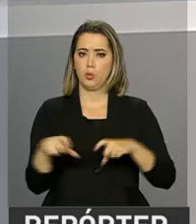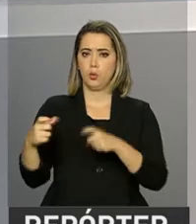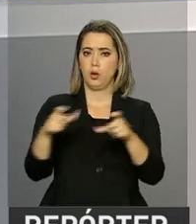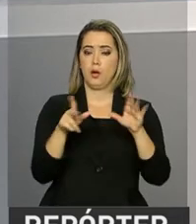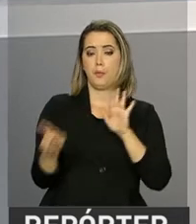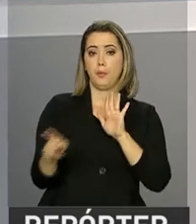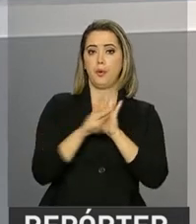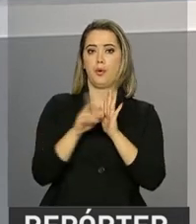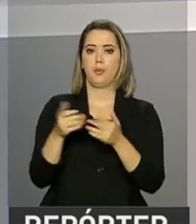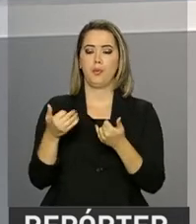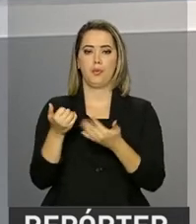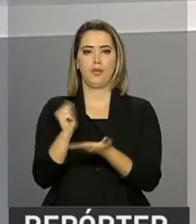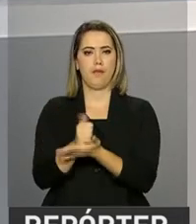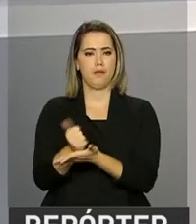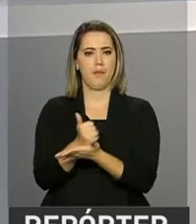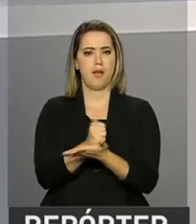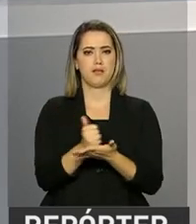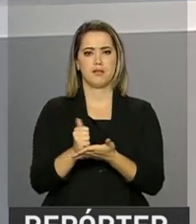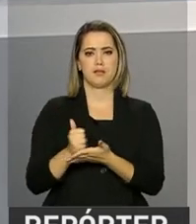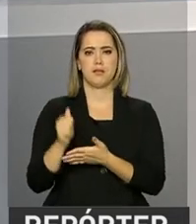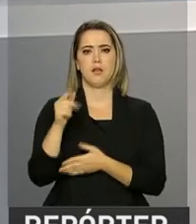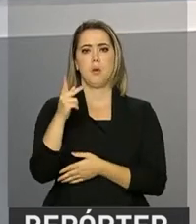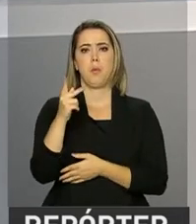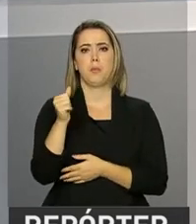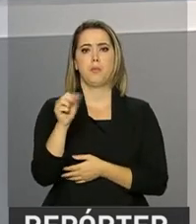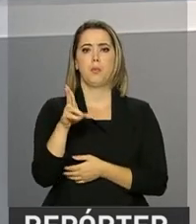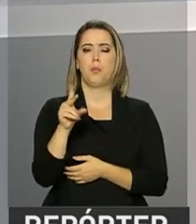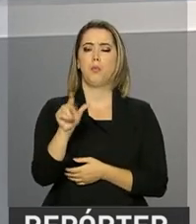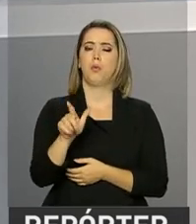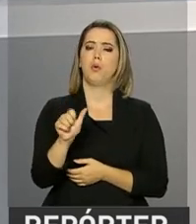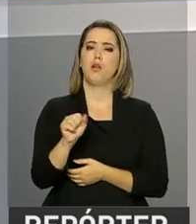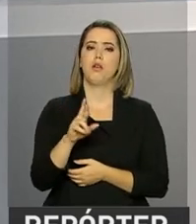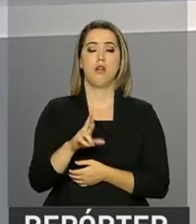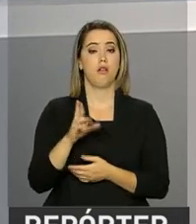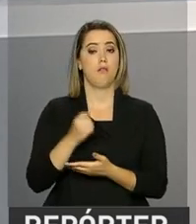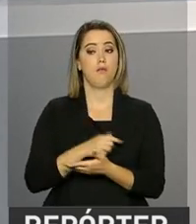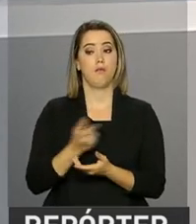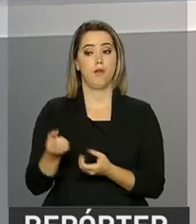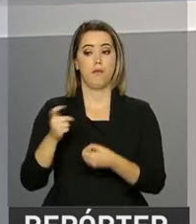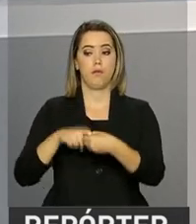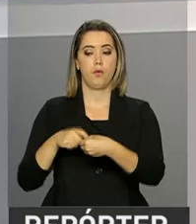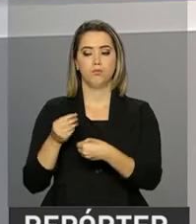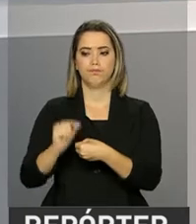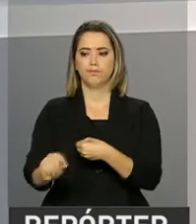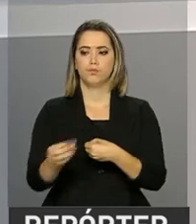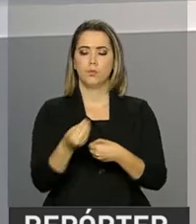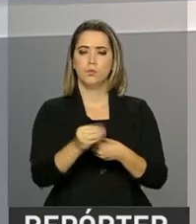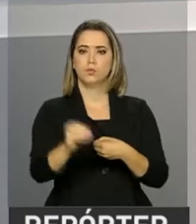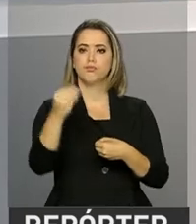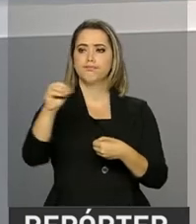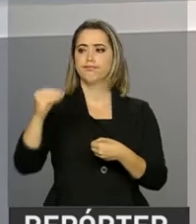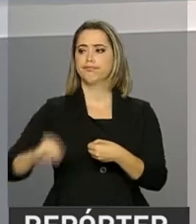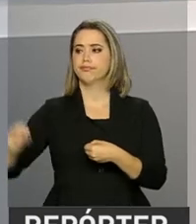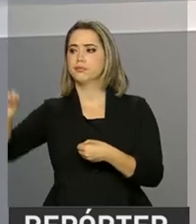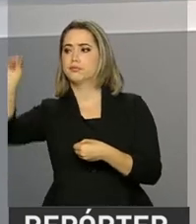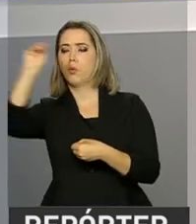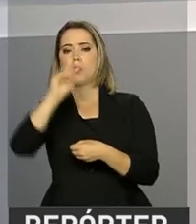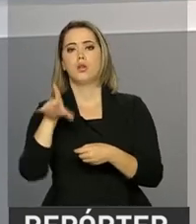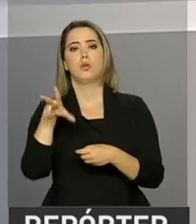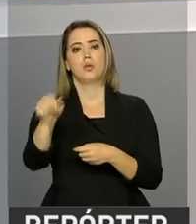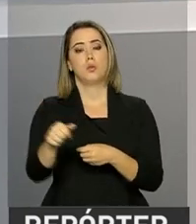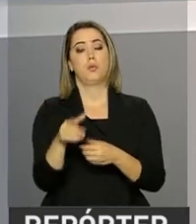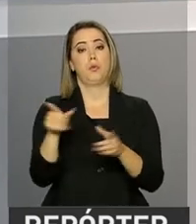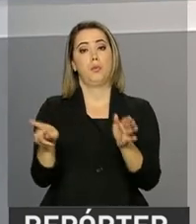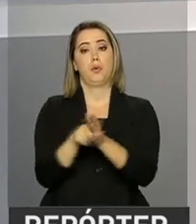rede própria do programa farmácia popular vão ser realocadas para estados e municípios comprarem os medicamentos de atenção básica